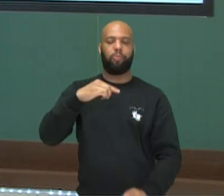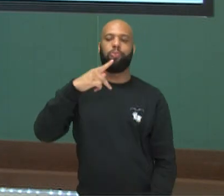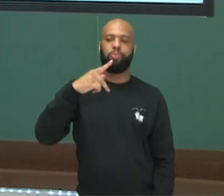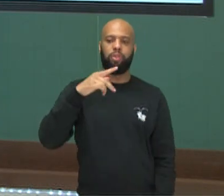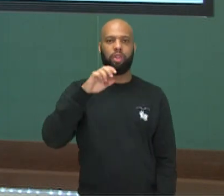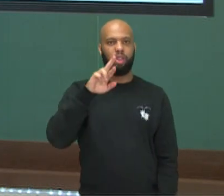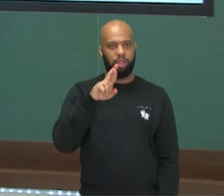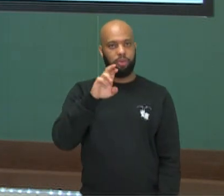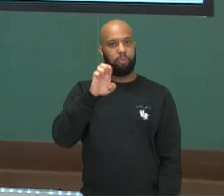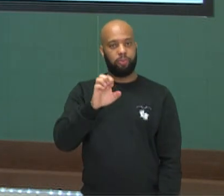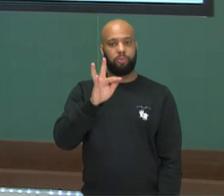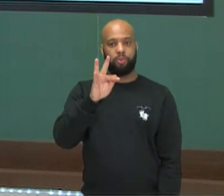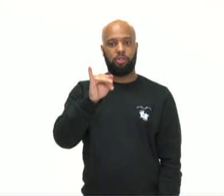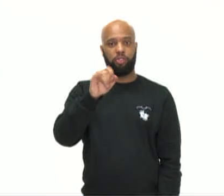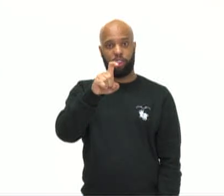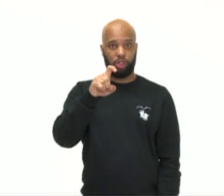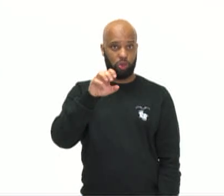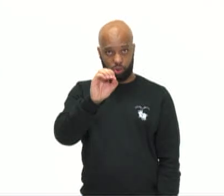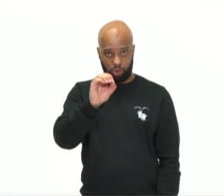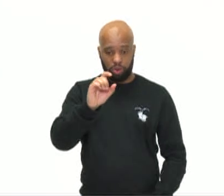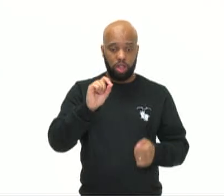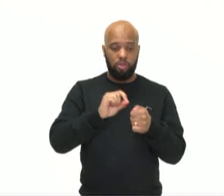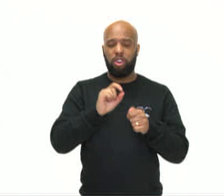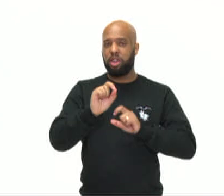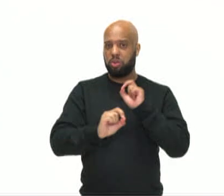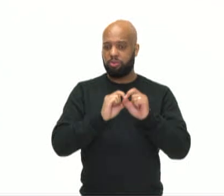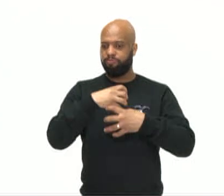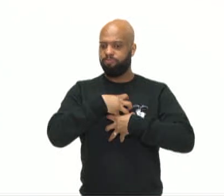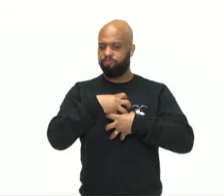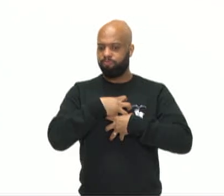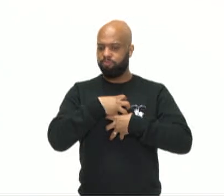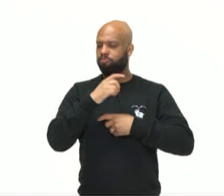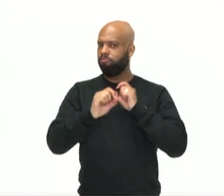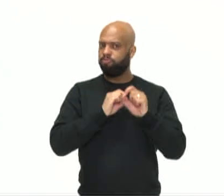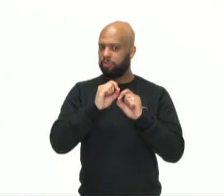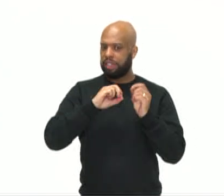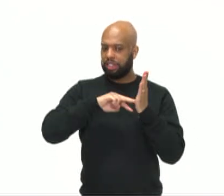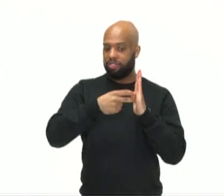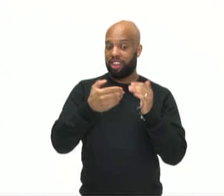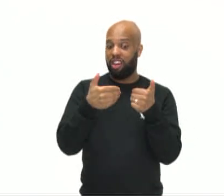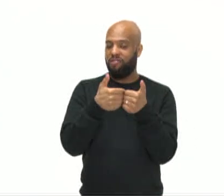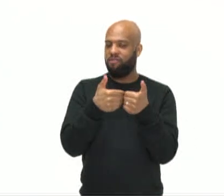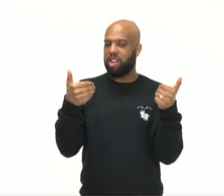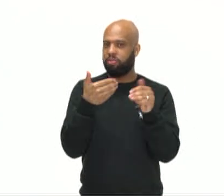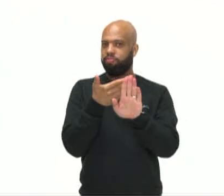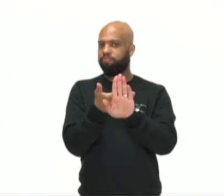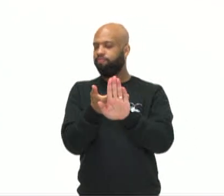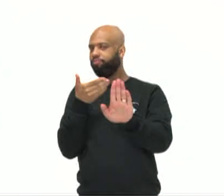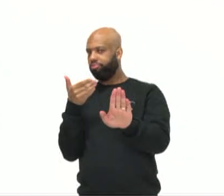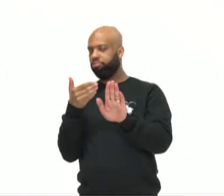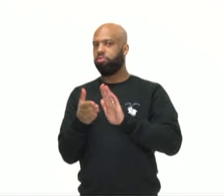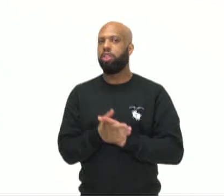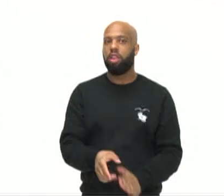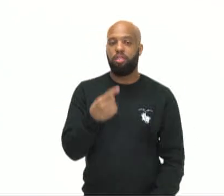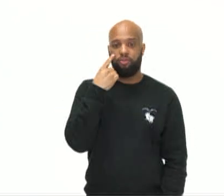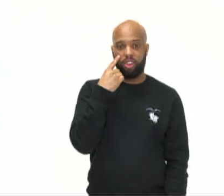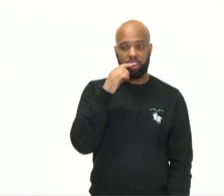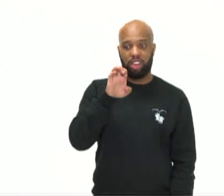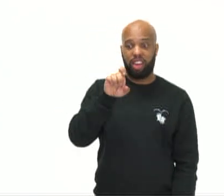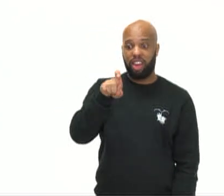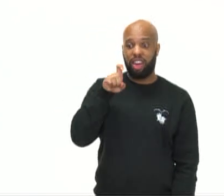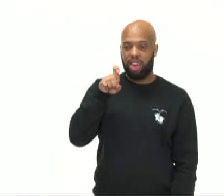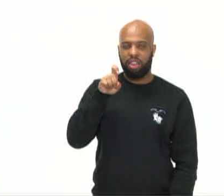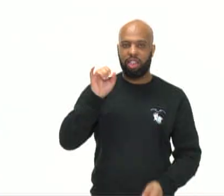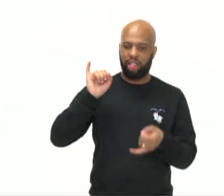radical. Então, ele é um prefixo que produz sentido de separação, afastamento. Perceba que